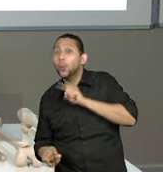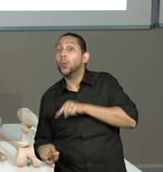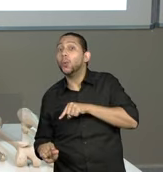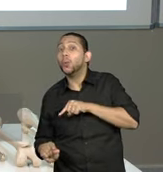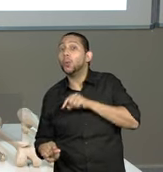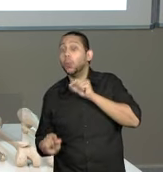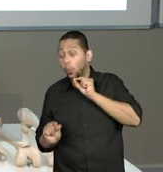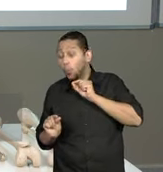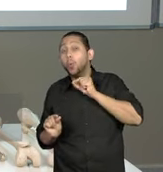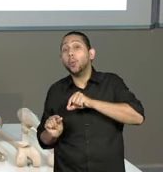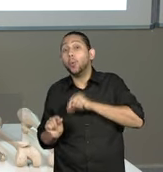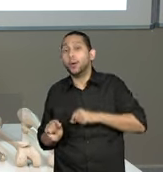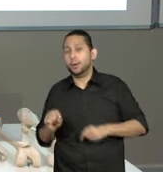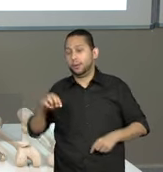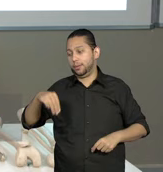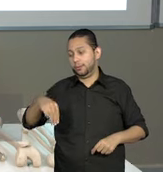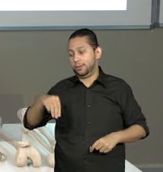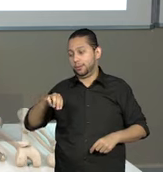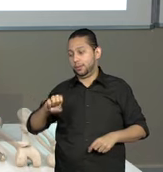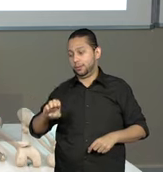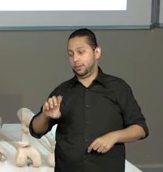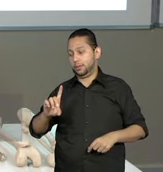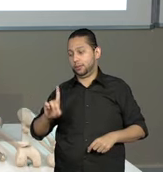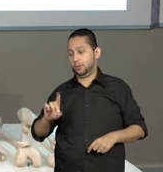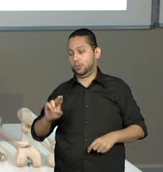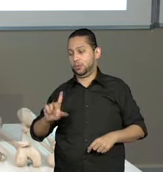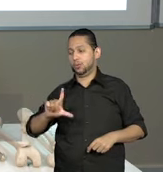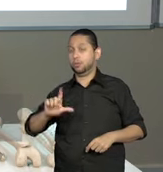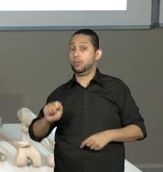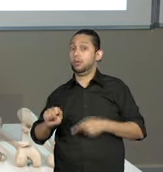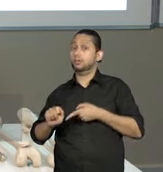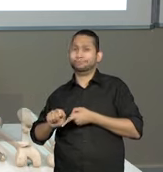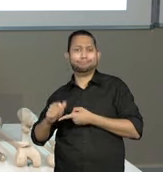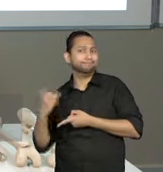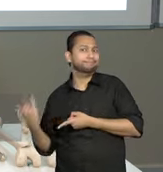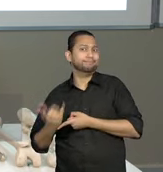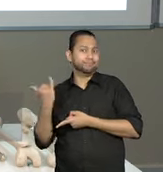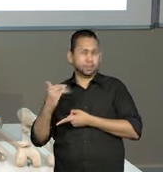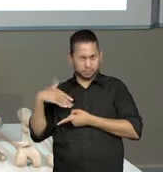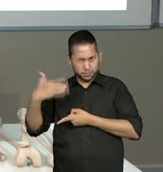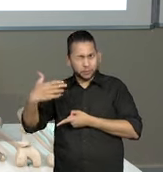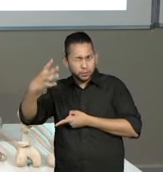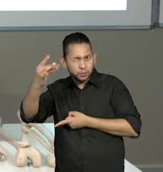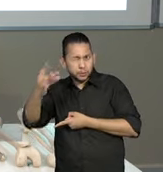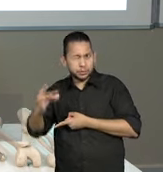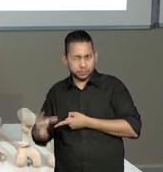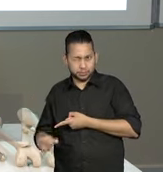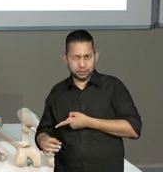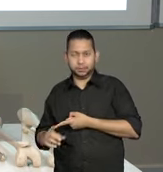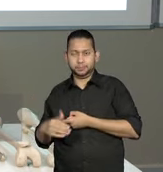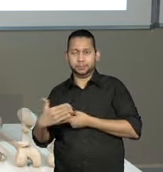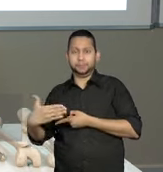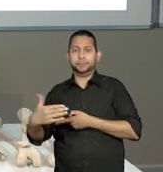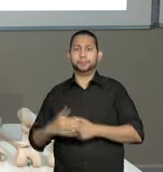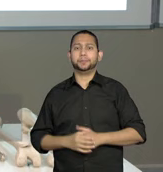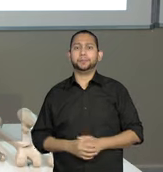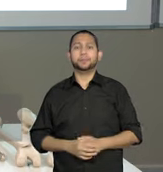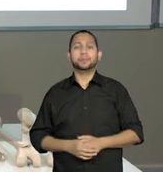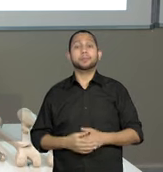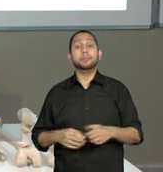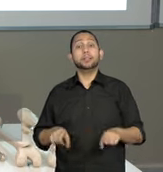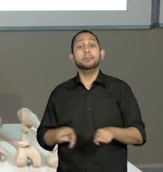medula espinhal, tá? Que nós vamos entrar em mais detalhes nela depois no sistema nervoso.